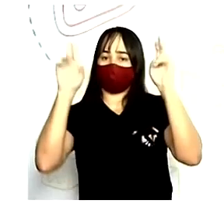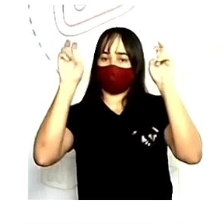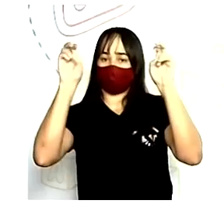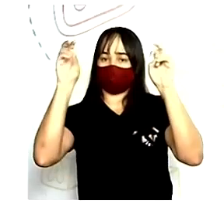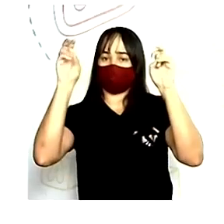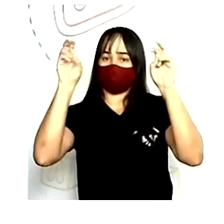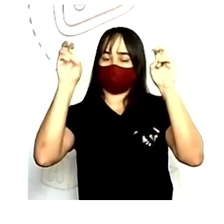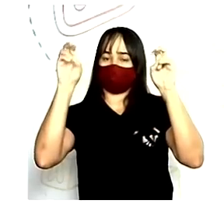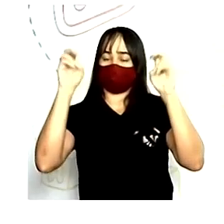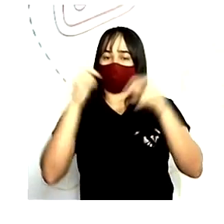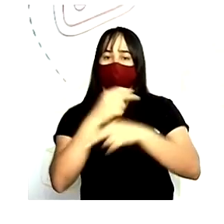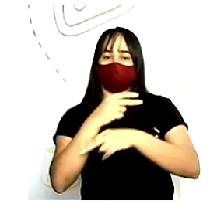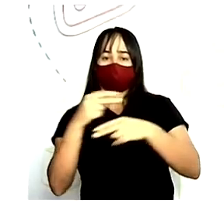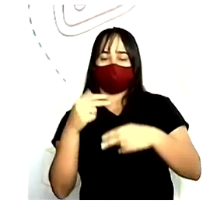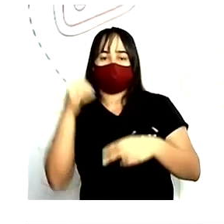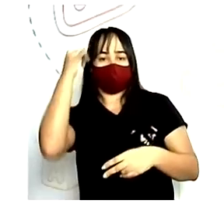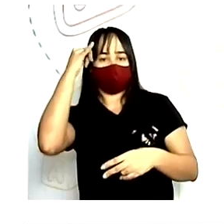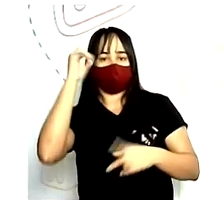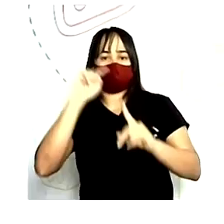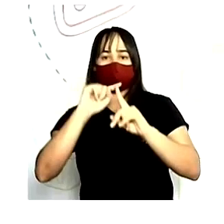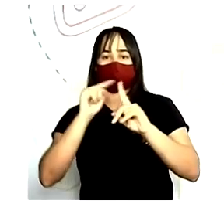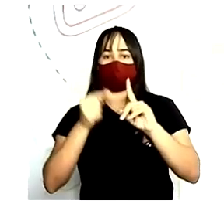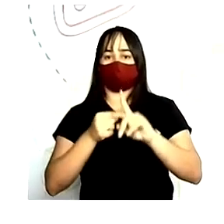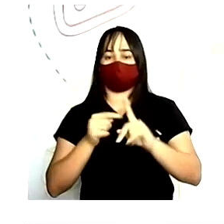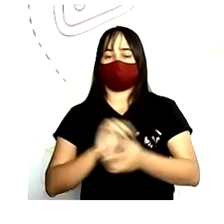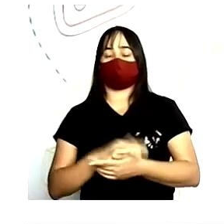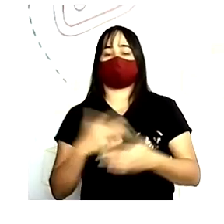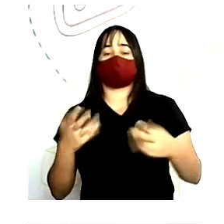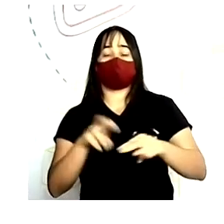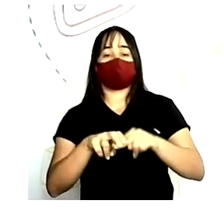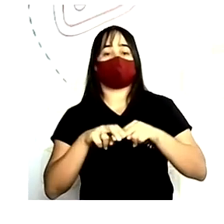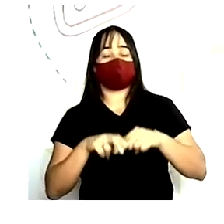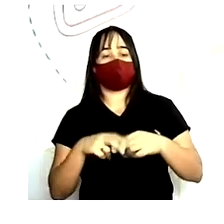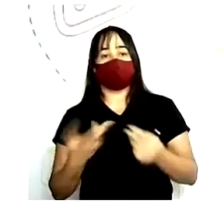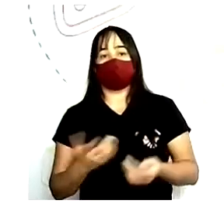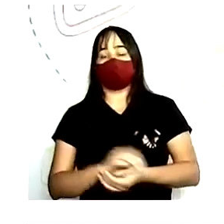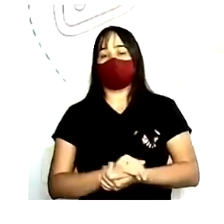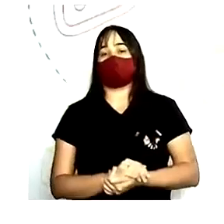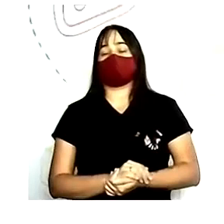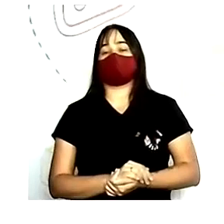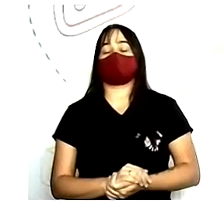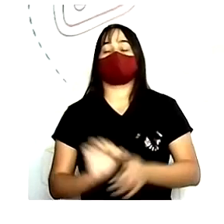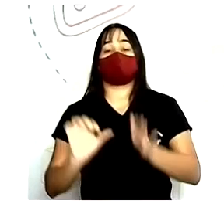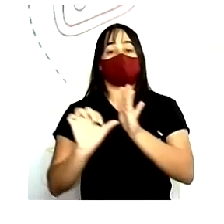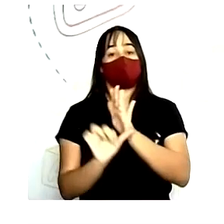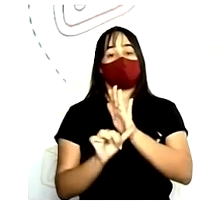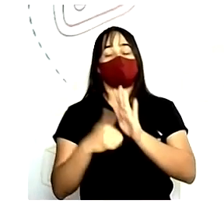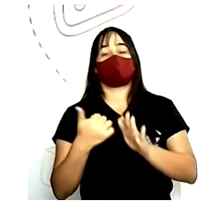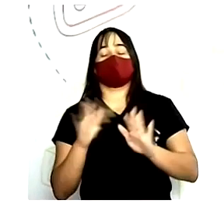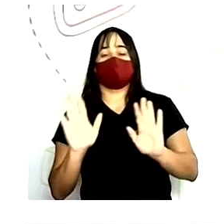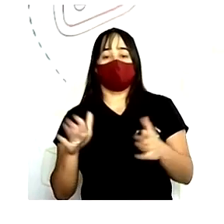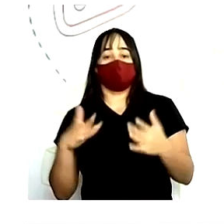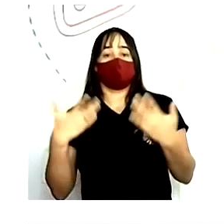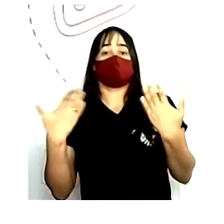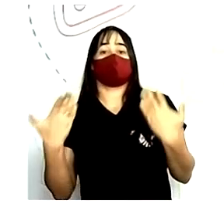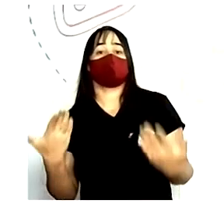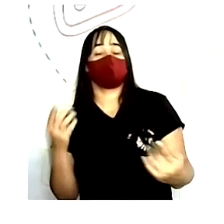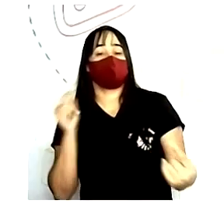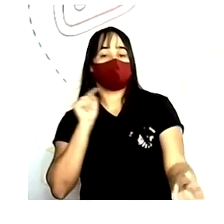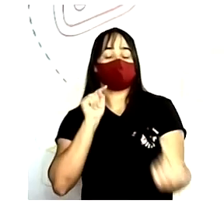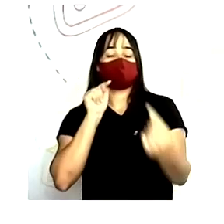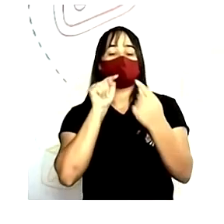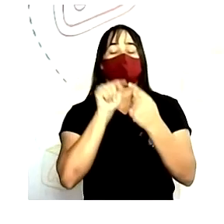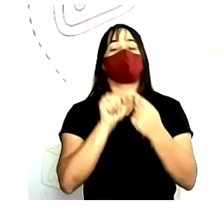contraceptivos, que vão impedir essa gravidez indesejada. Então vamos a eles. Bem, primeiramente, qual é o objetivo desses